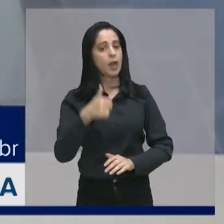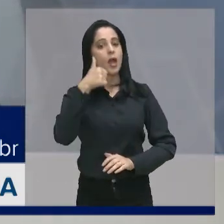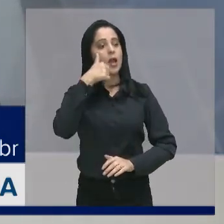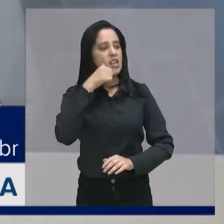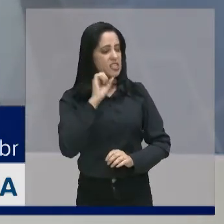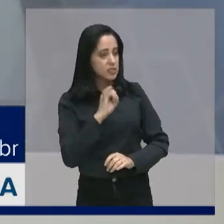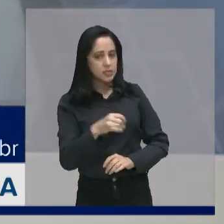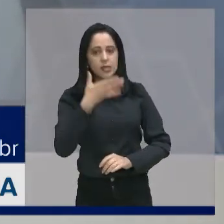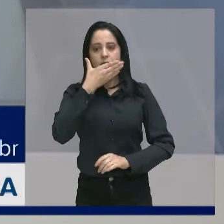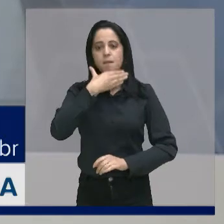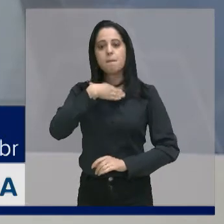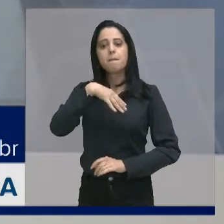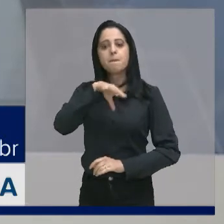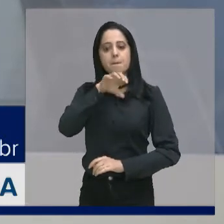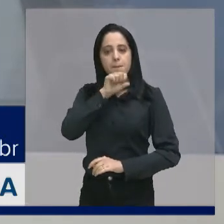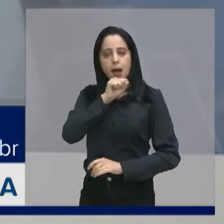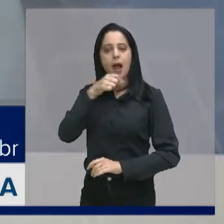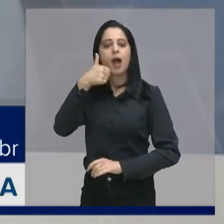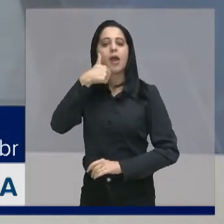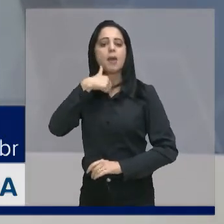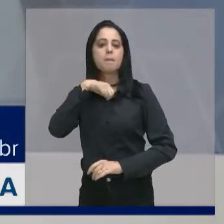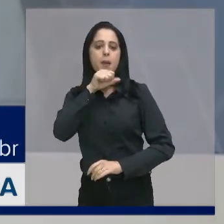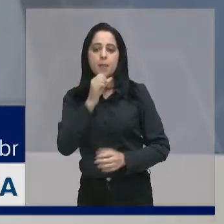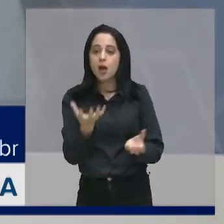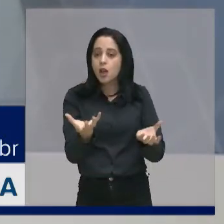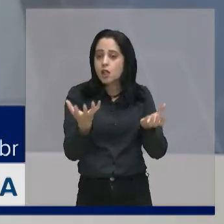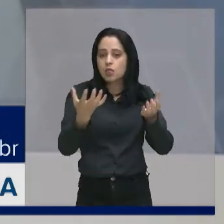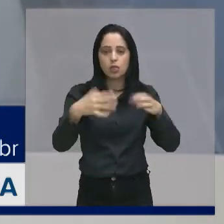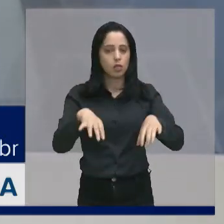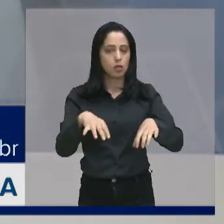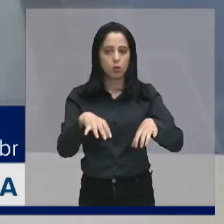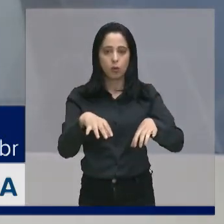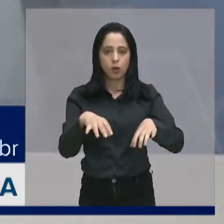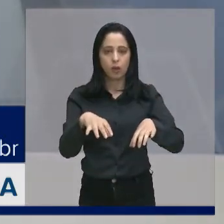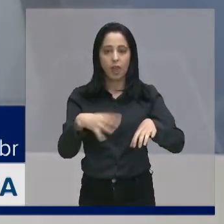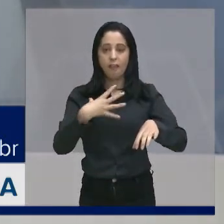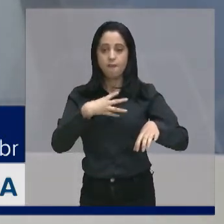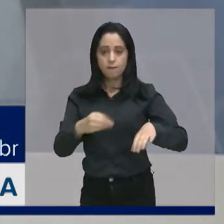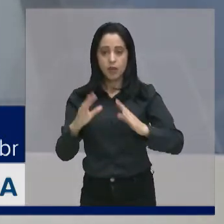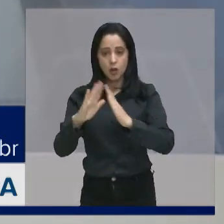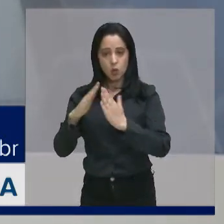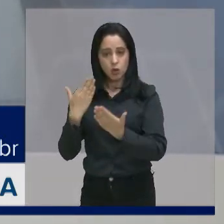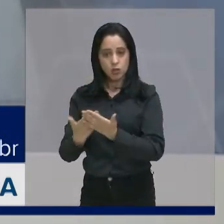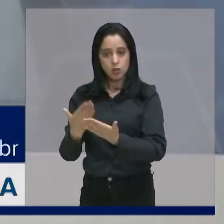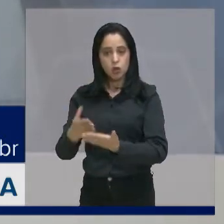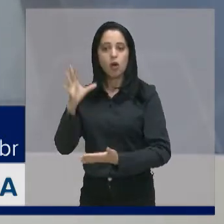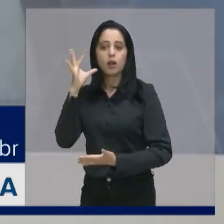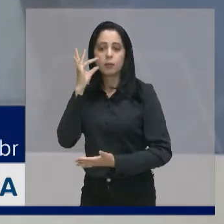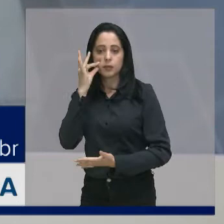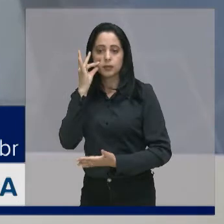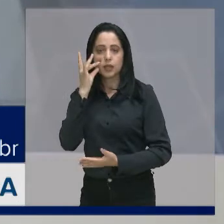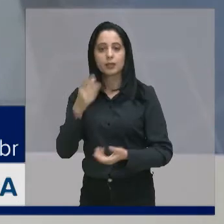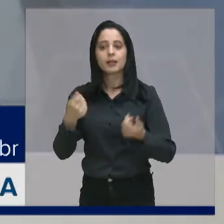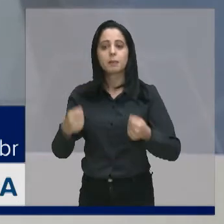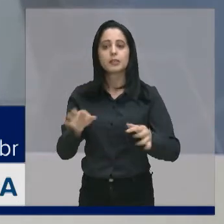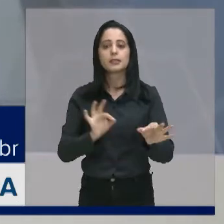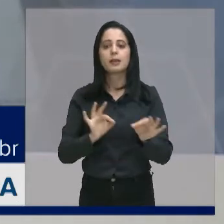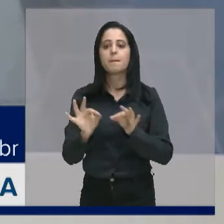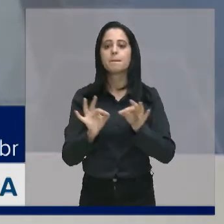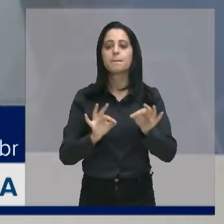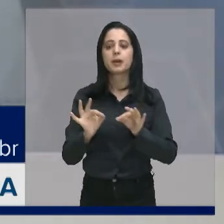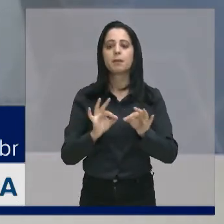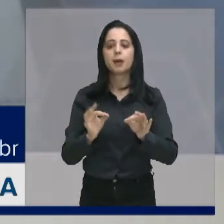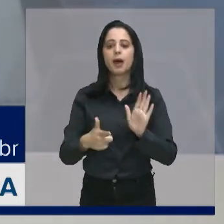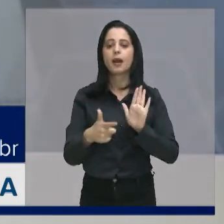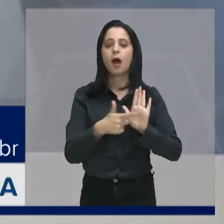querem, eles têm ou fazem a opção pelo ensino remoto, eles deverão providenciar a declaração médica que